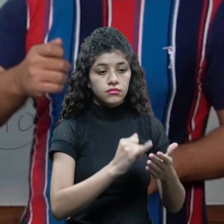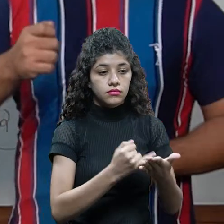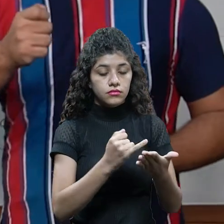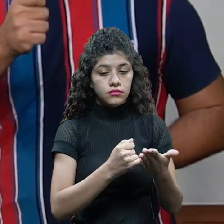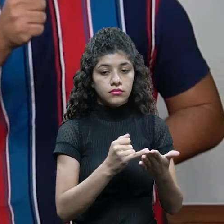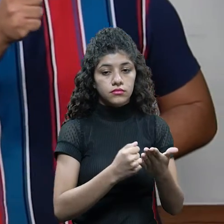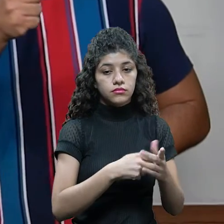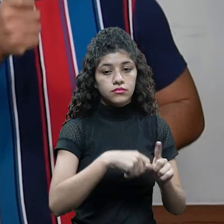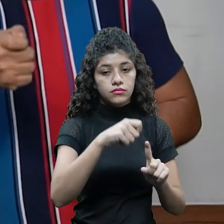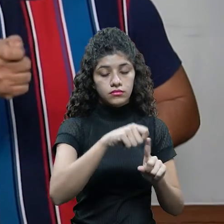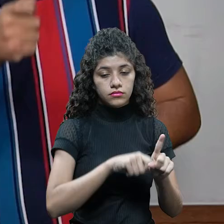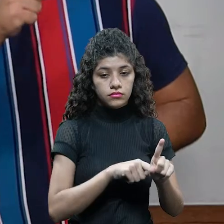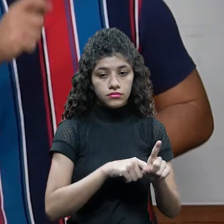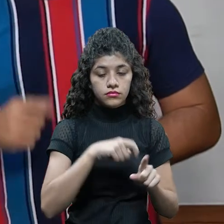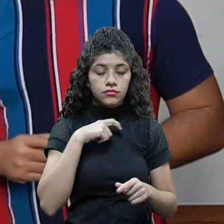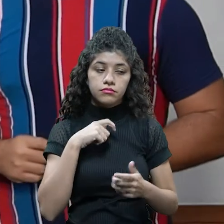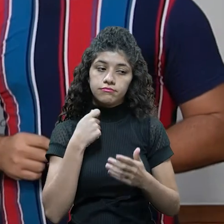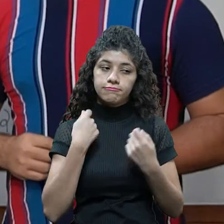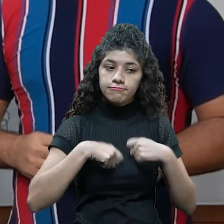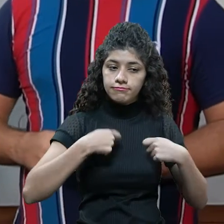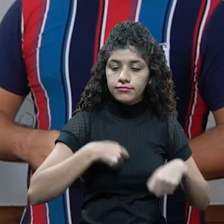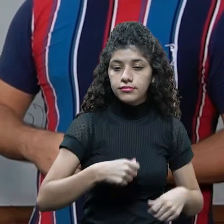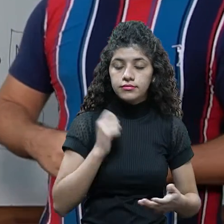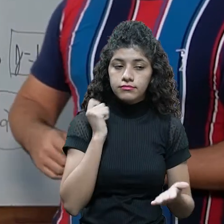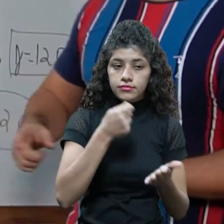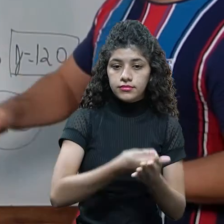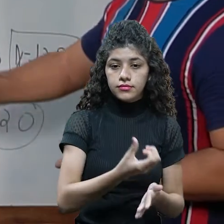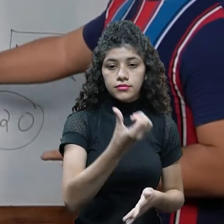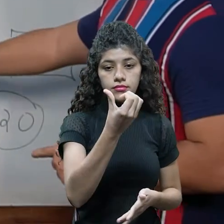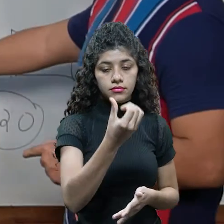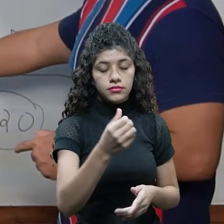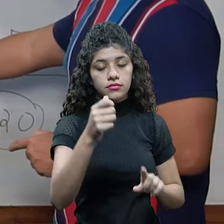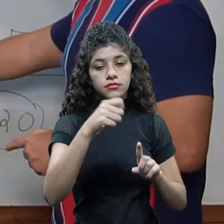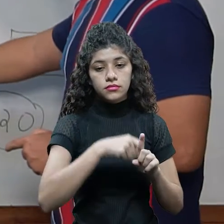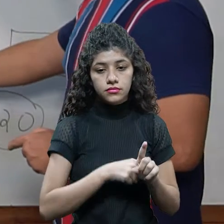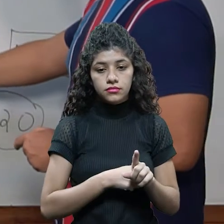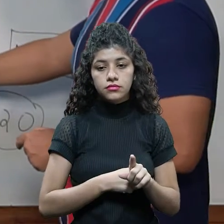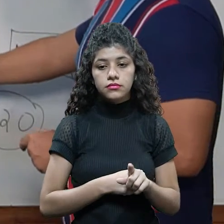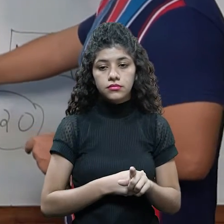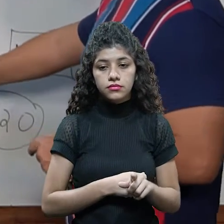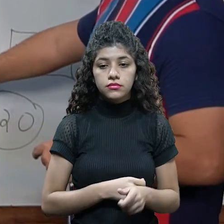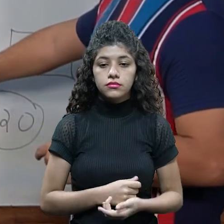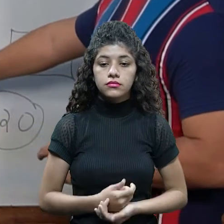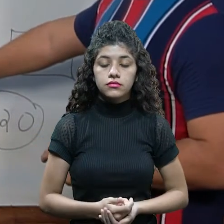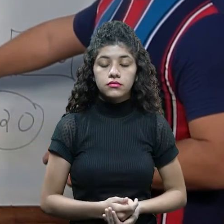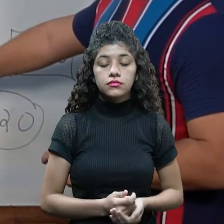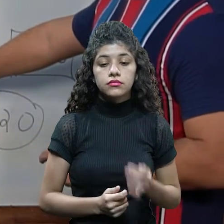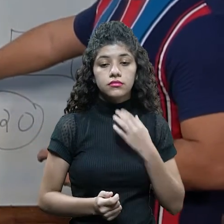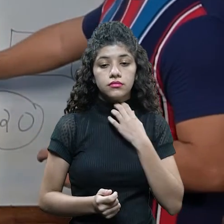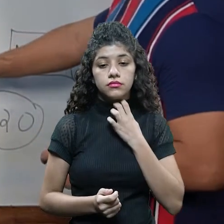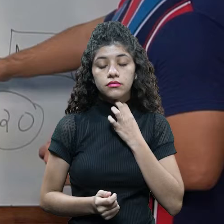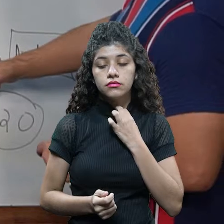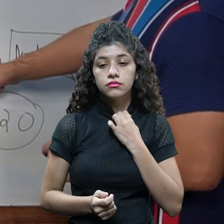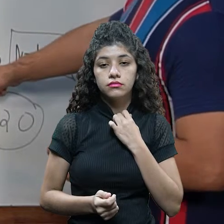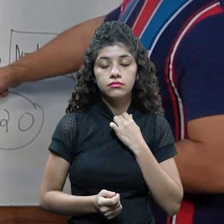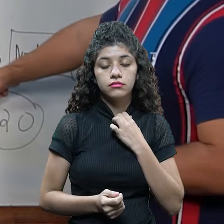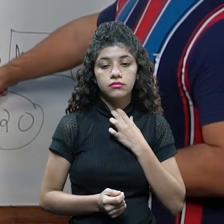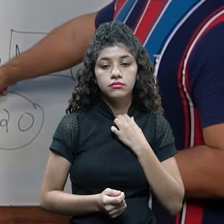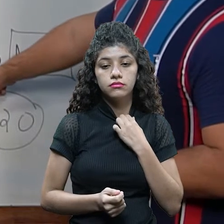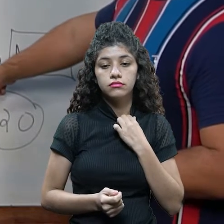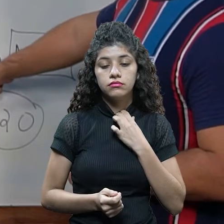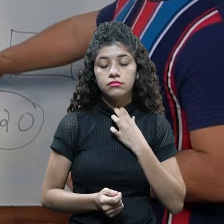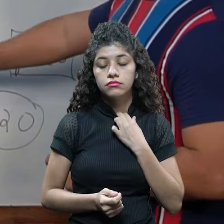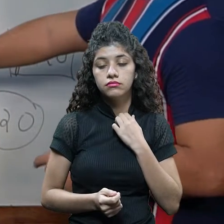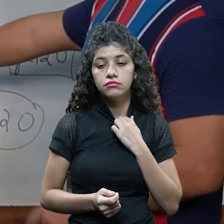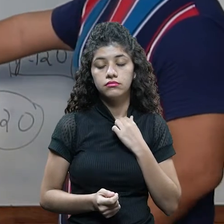disse para ele, você tem 6 meses para poder me pagar esse empréstimo. Então ele pegou R$1.000 com 2% de juros ao mês para pagar em